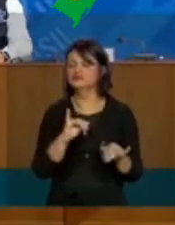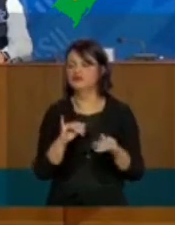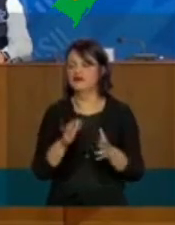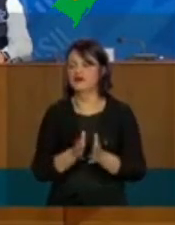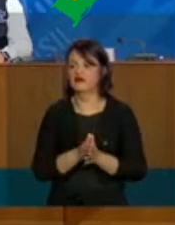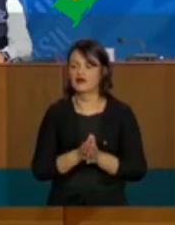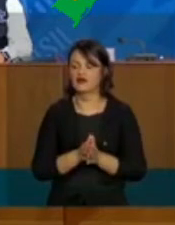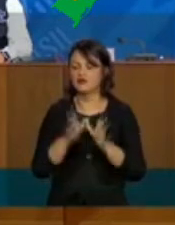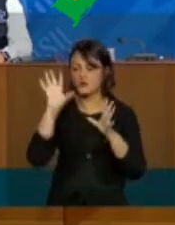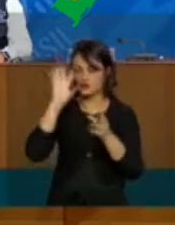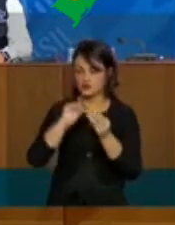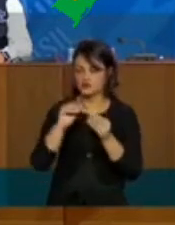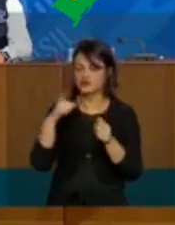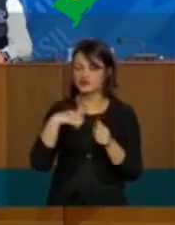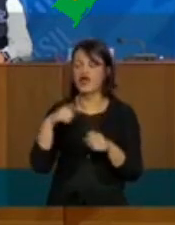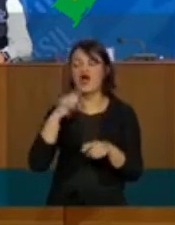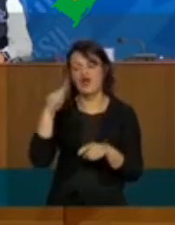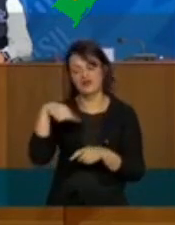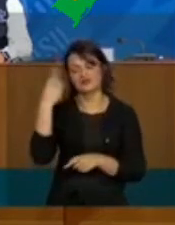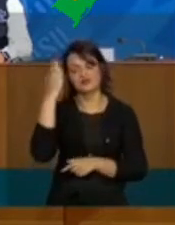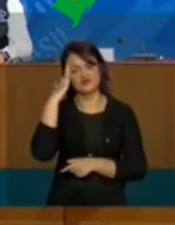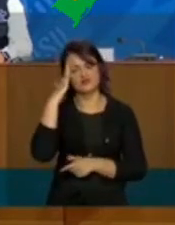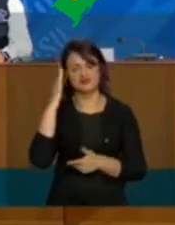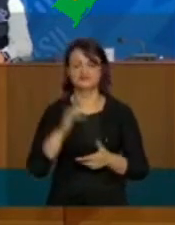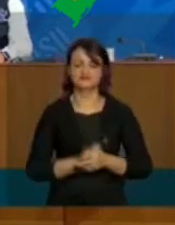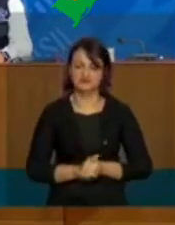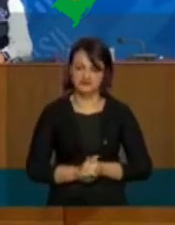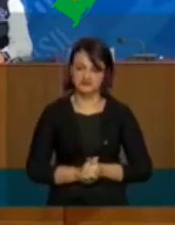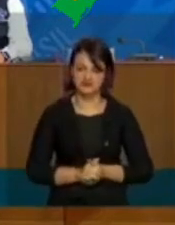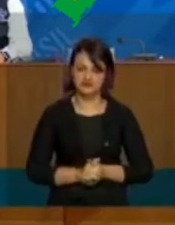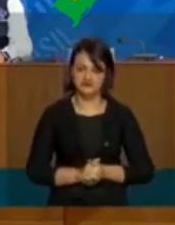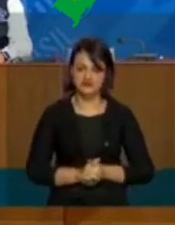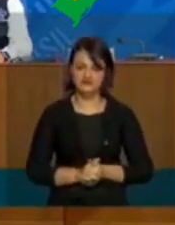as suas conclusões, a gente vai sabendo.